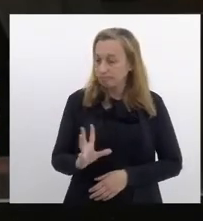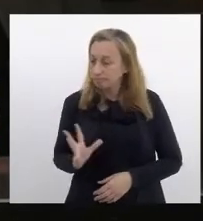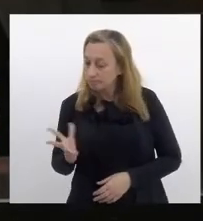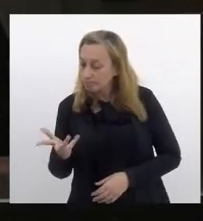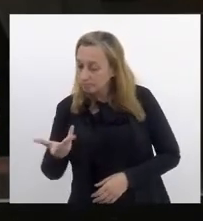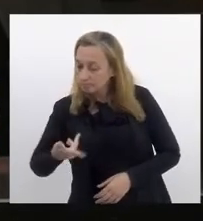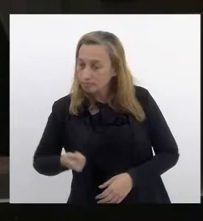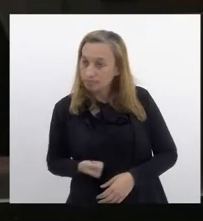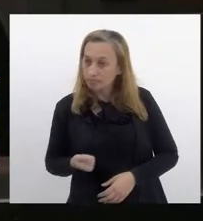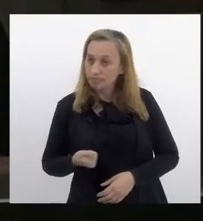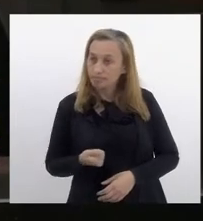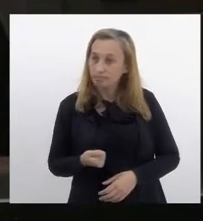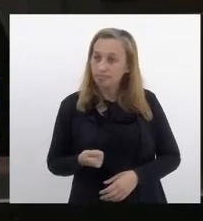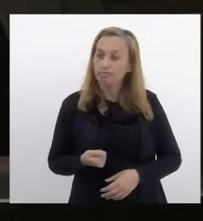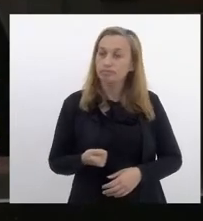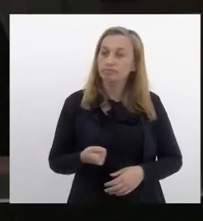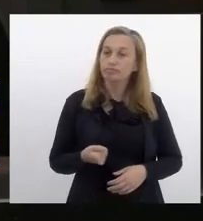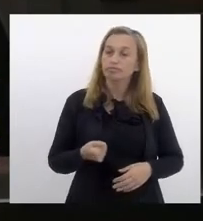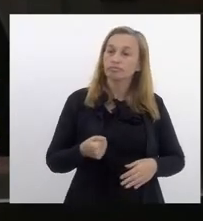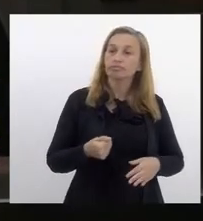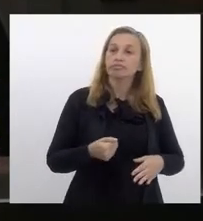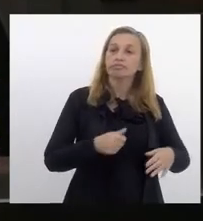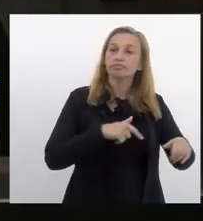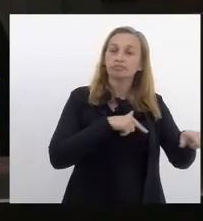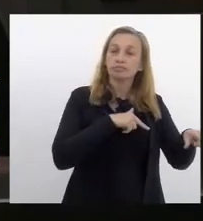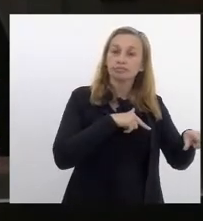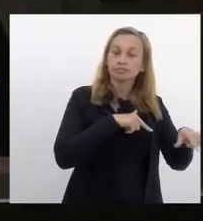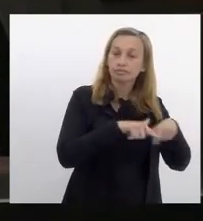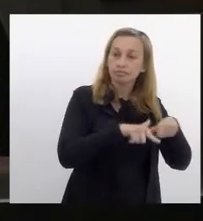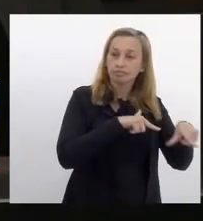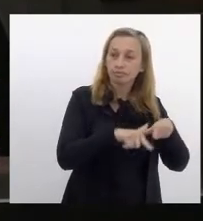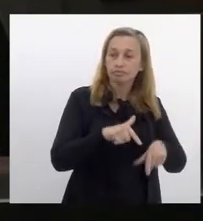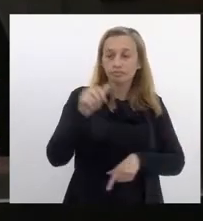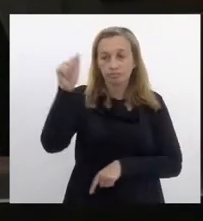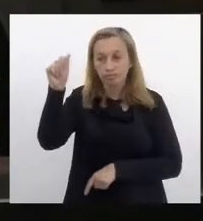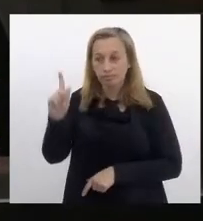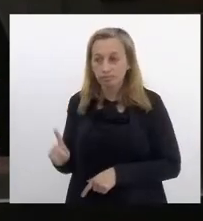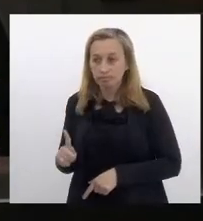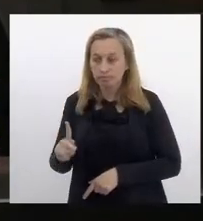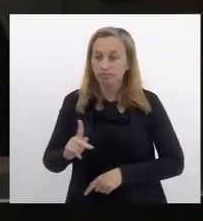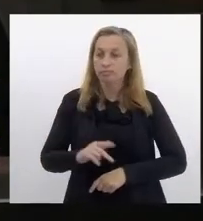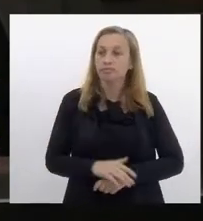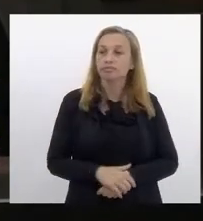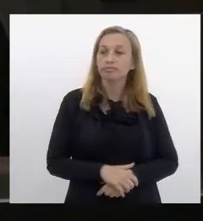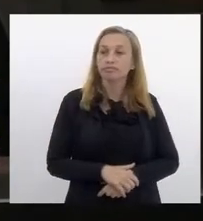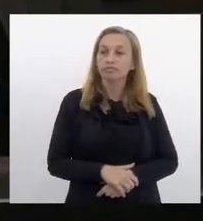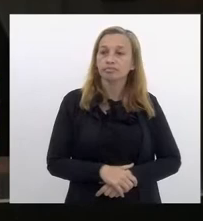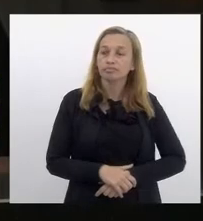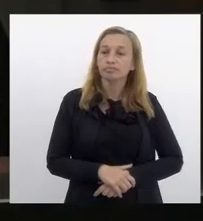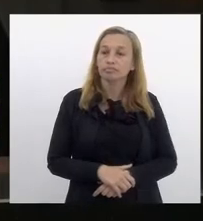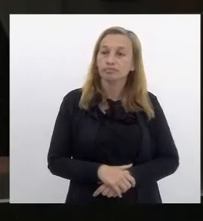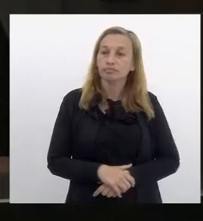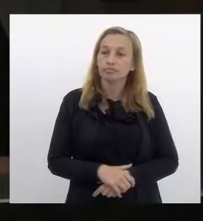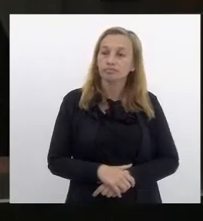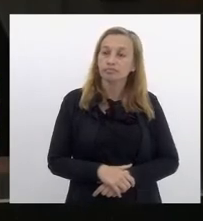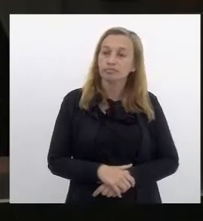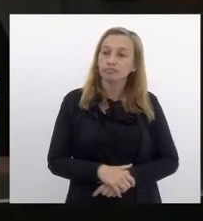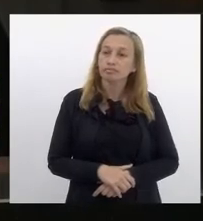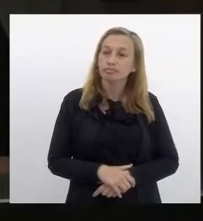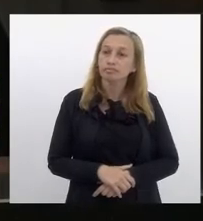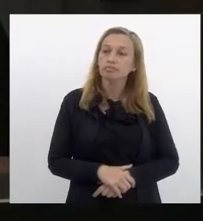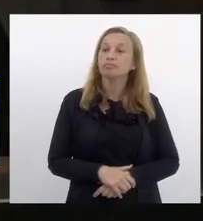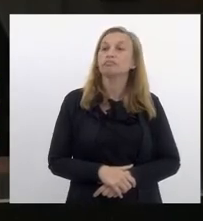paridade entre ativos e inativos. E, para isso, temos, no